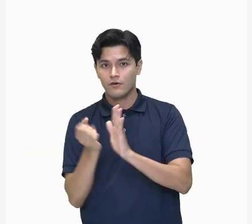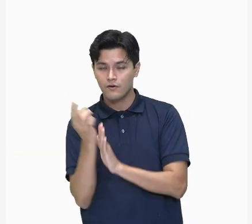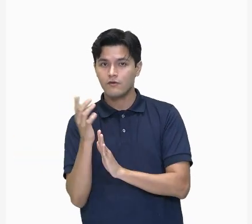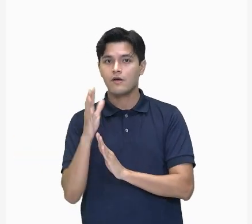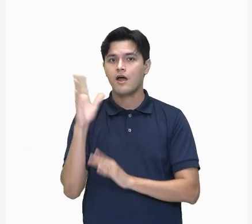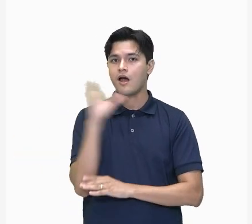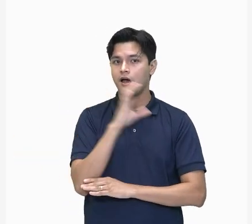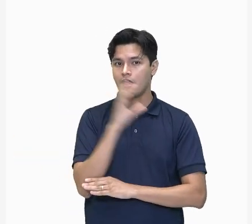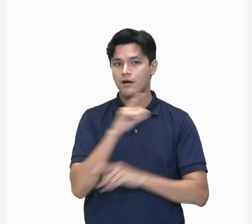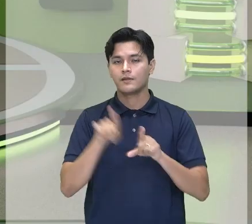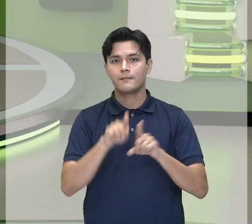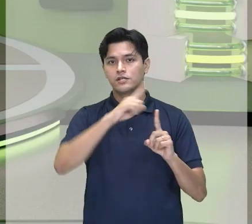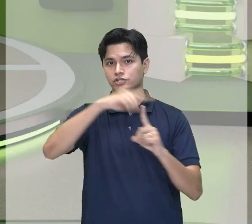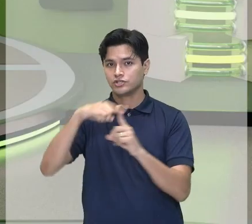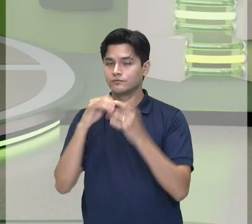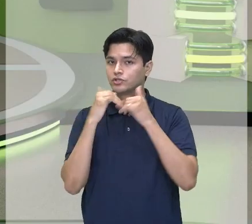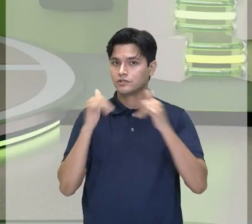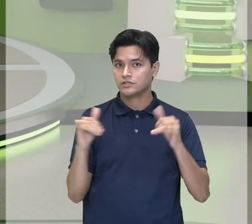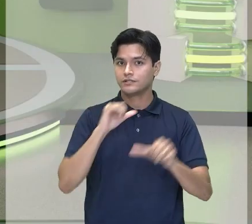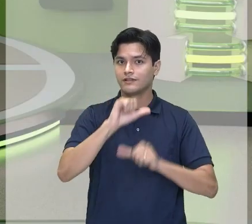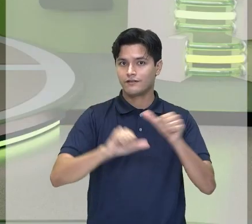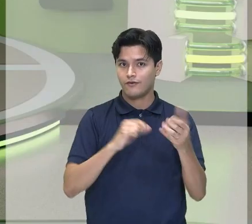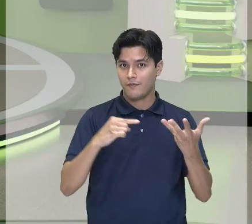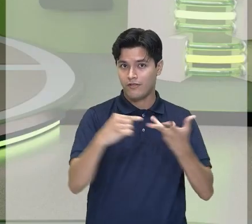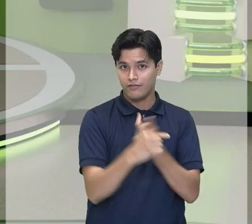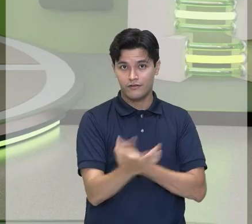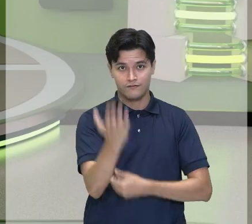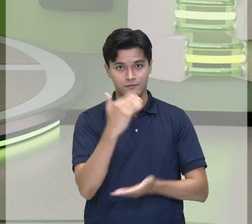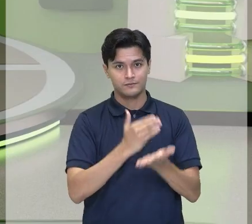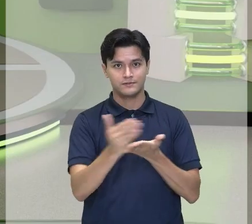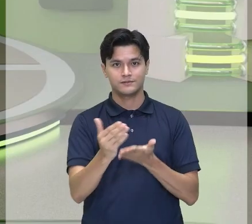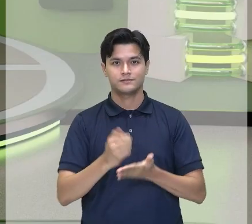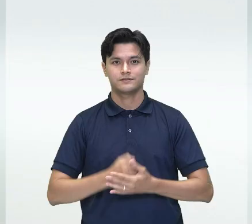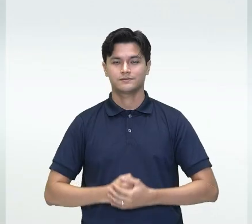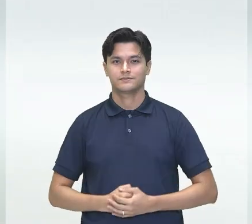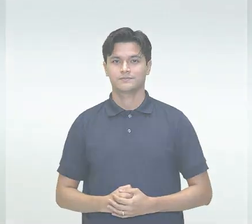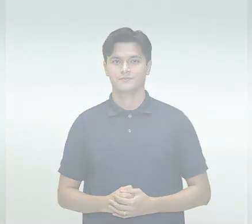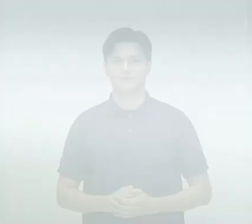suas transformações. Então vamos à nossa aula.